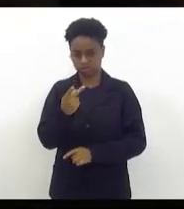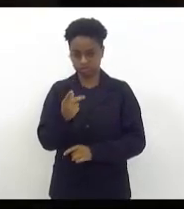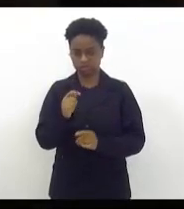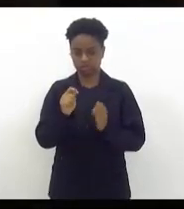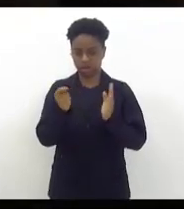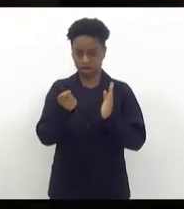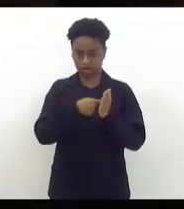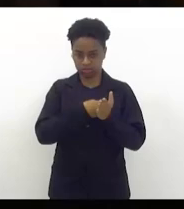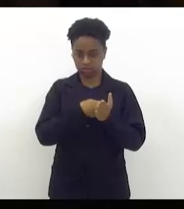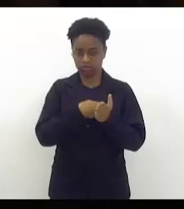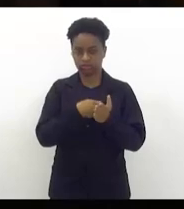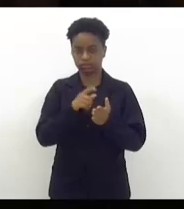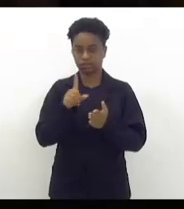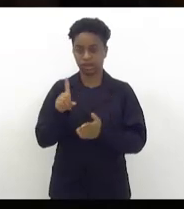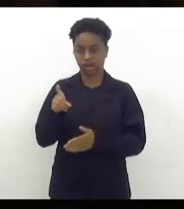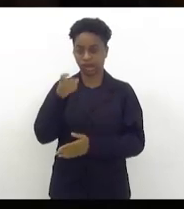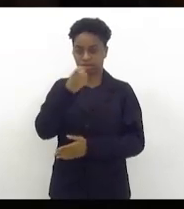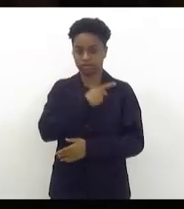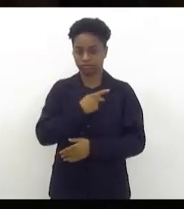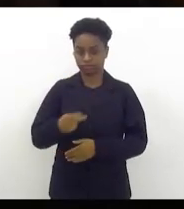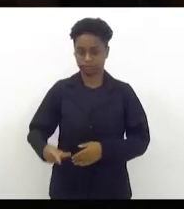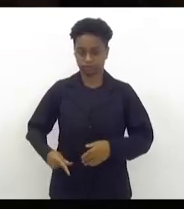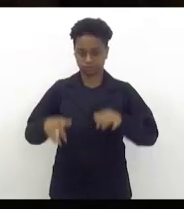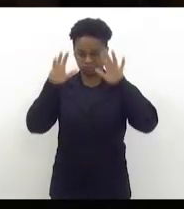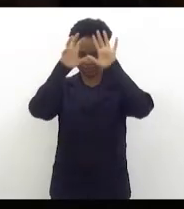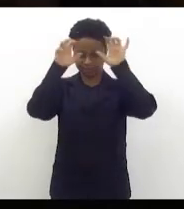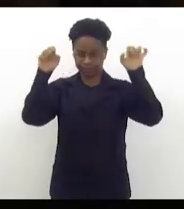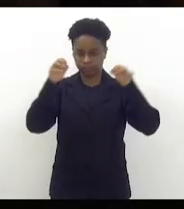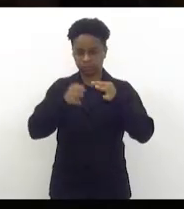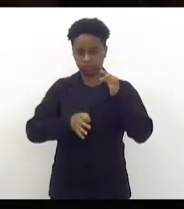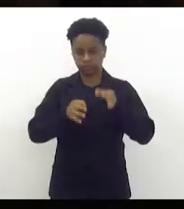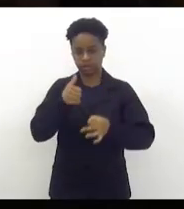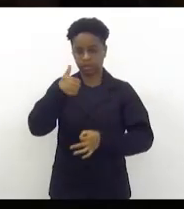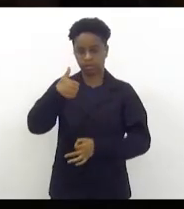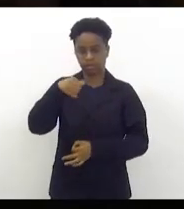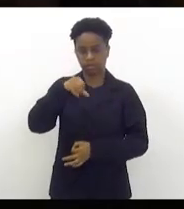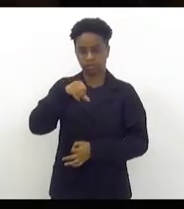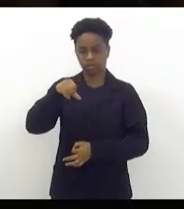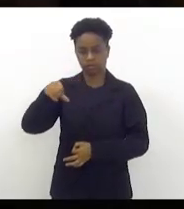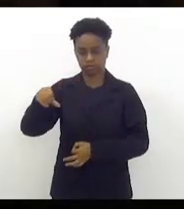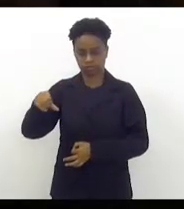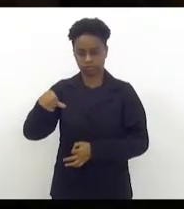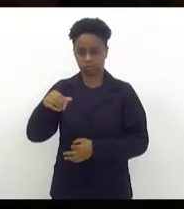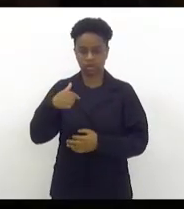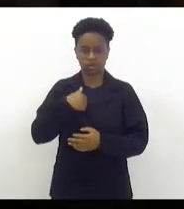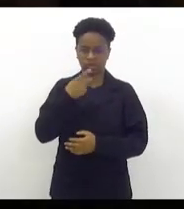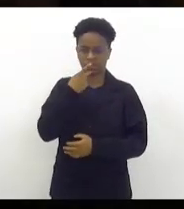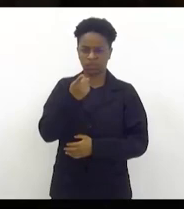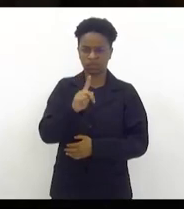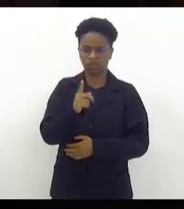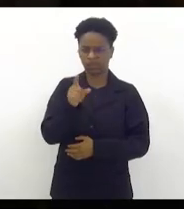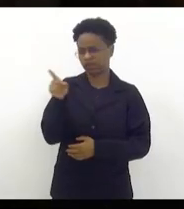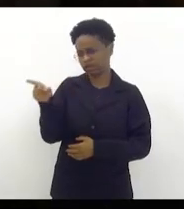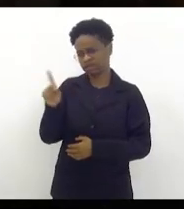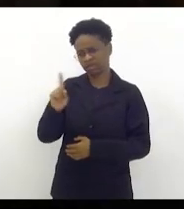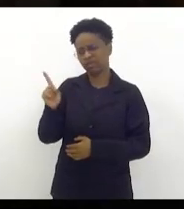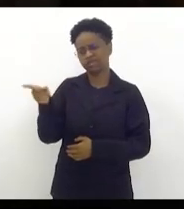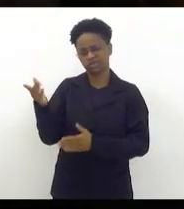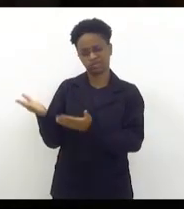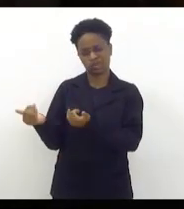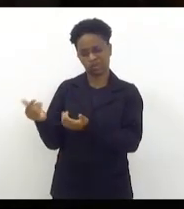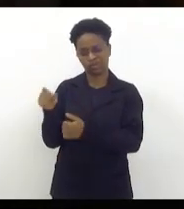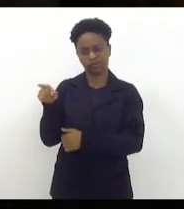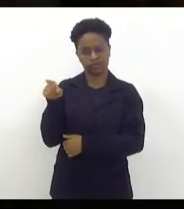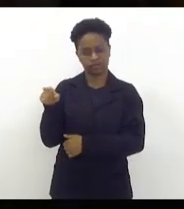de Justiça, era o presidente do Tribunal de Justiça, estou falando de 1999, Eu não estou falando o senhor do lado, porque o senhor é muito mais